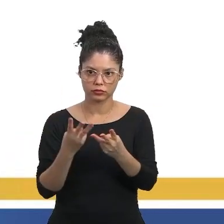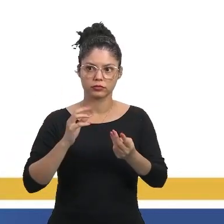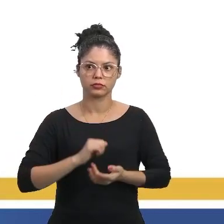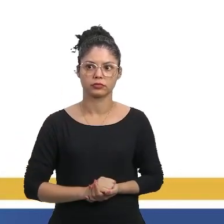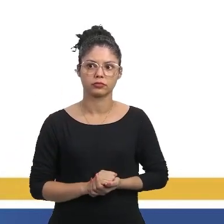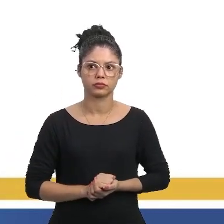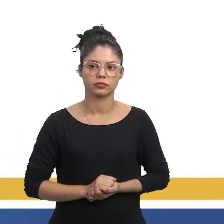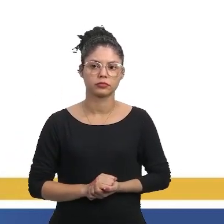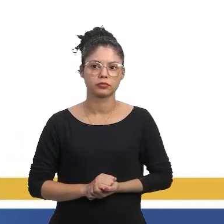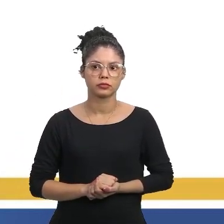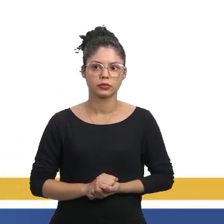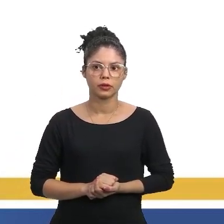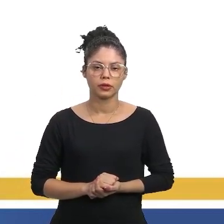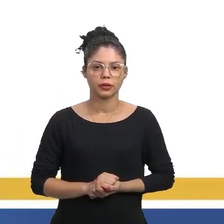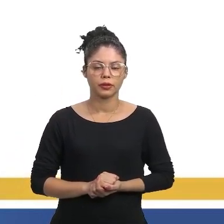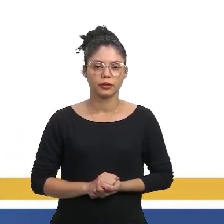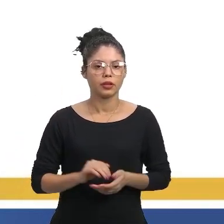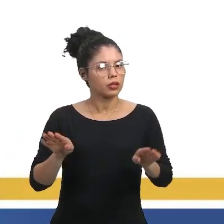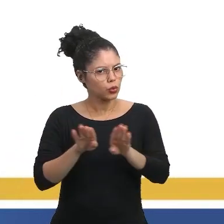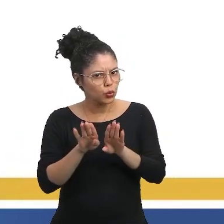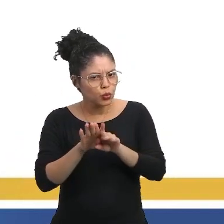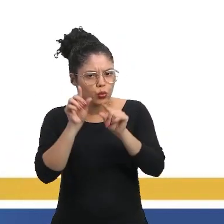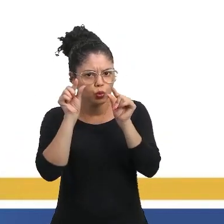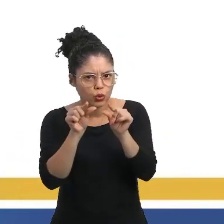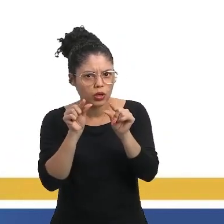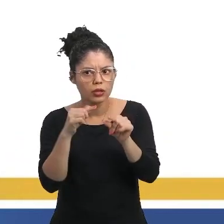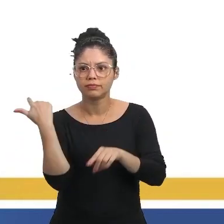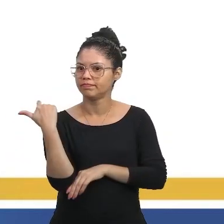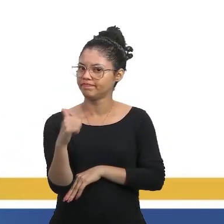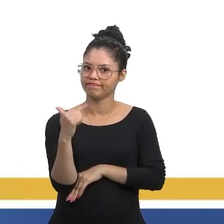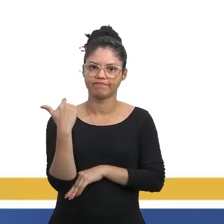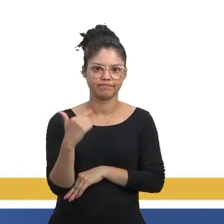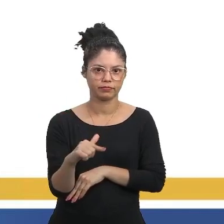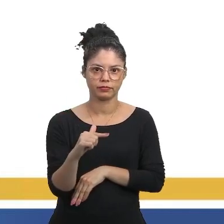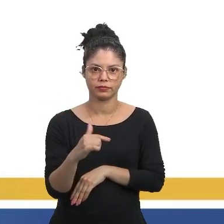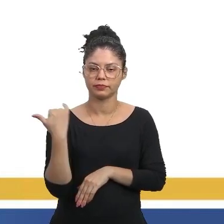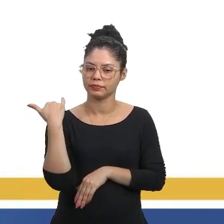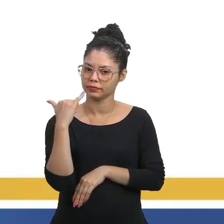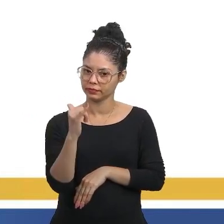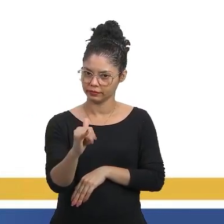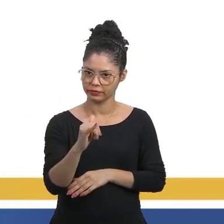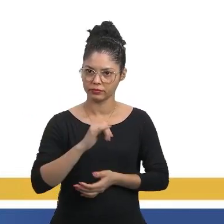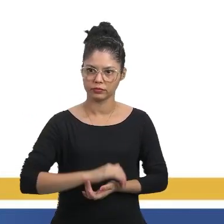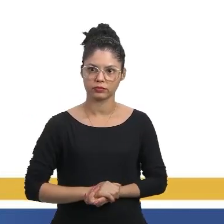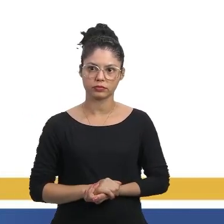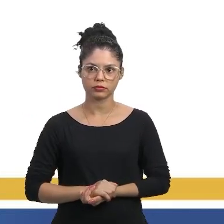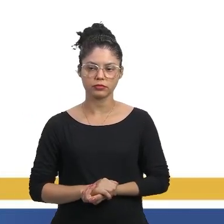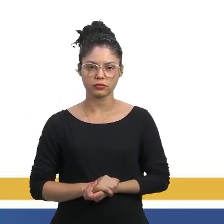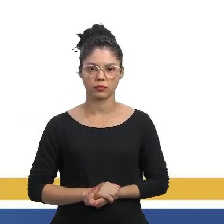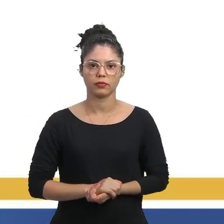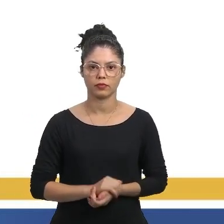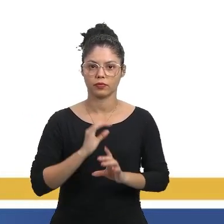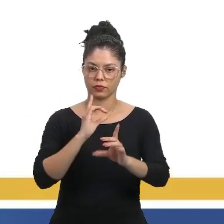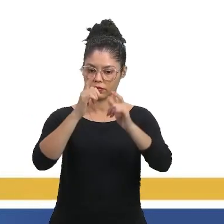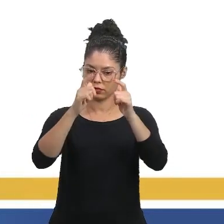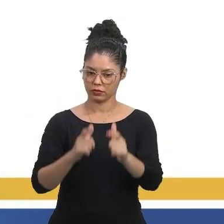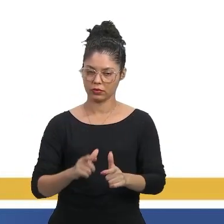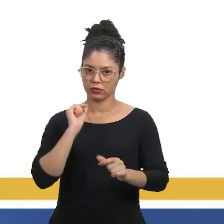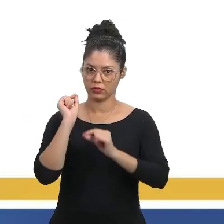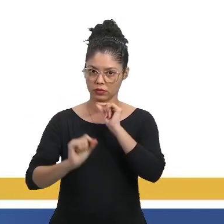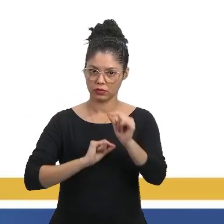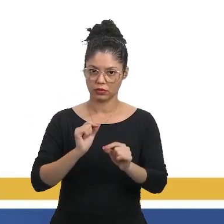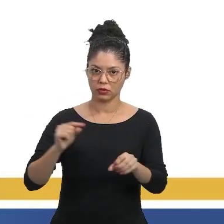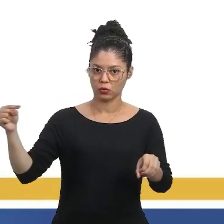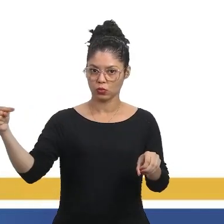prótons. E essas partículas elas não tinham carga elétrica. Elas localizavam-se